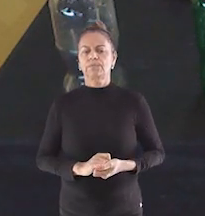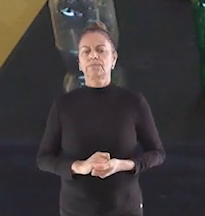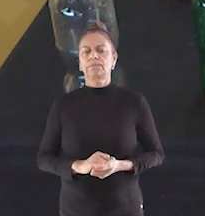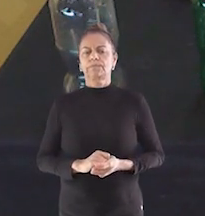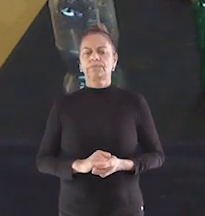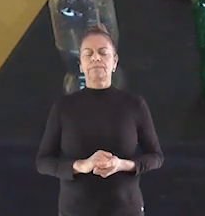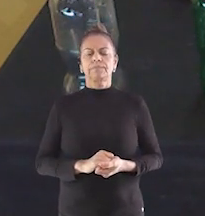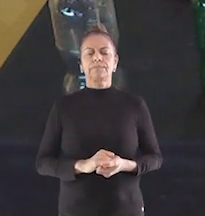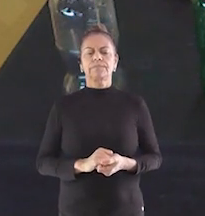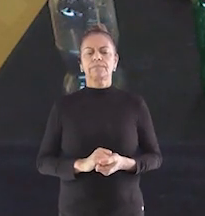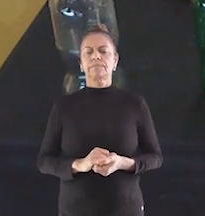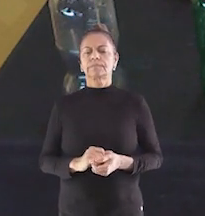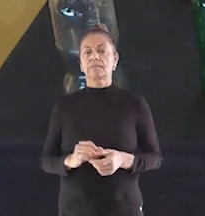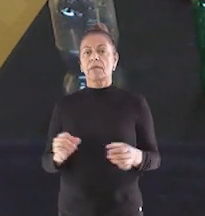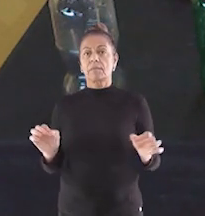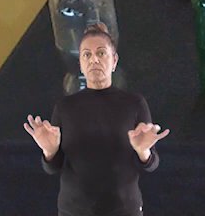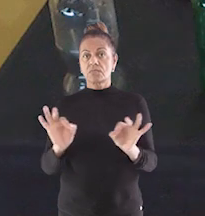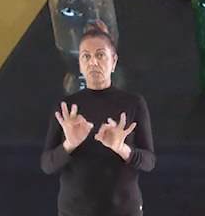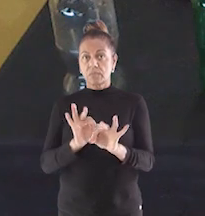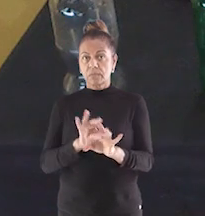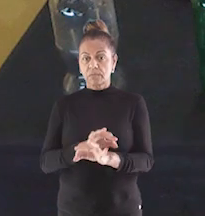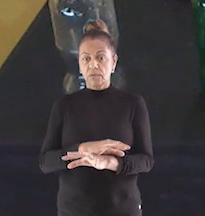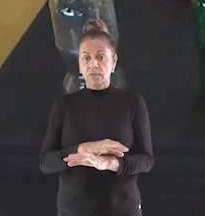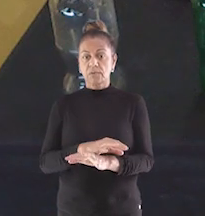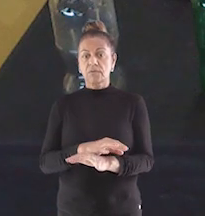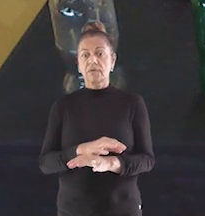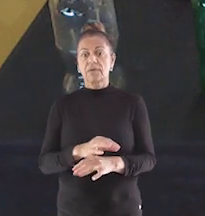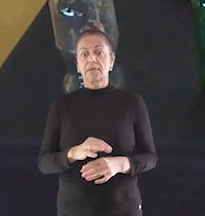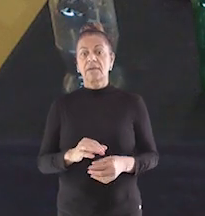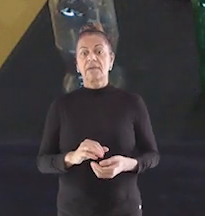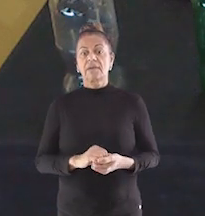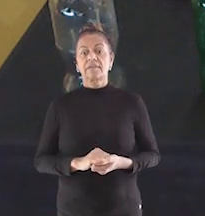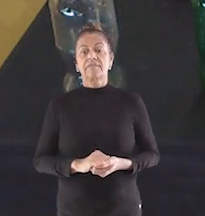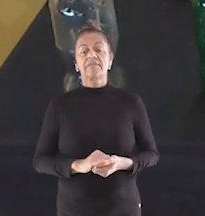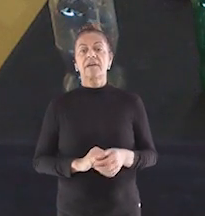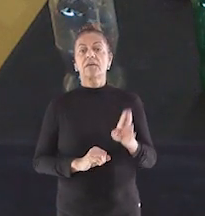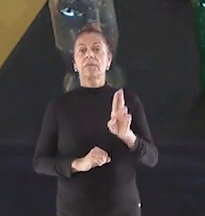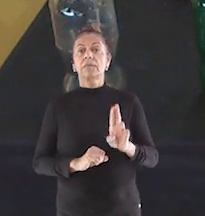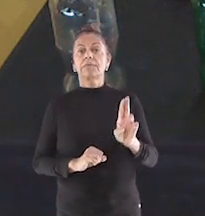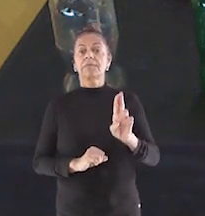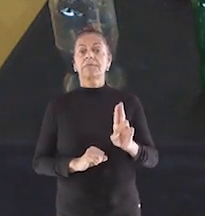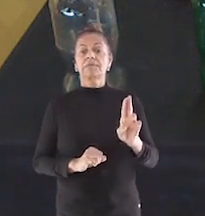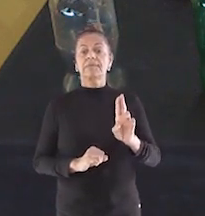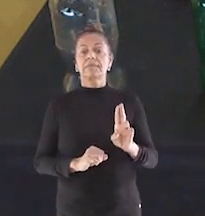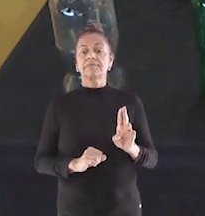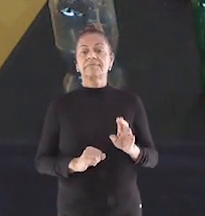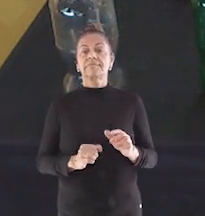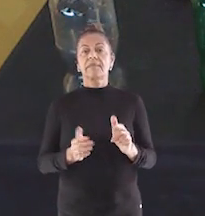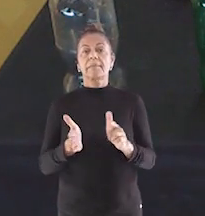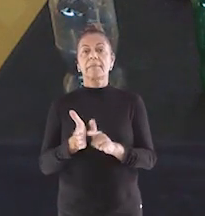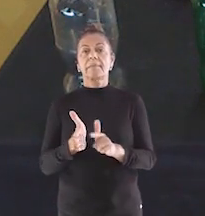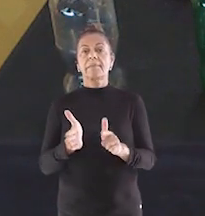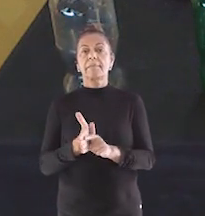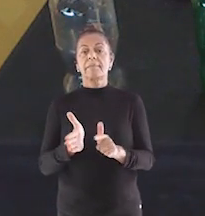presa na bandejinha. Depois disso feito, você vai